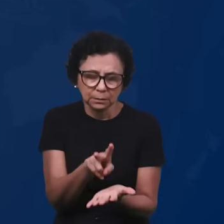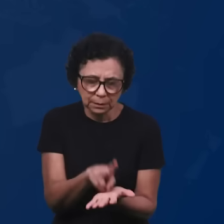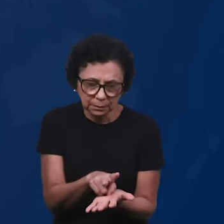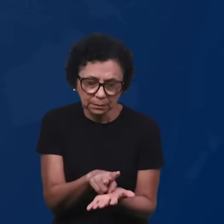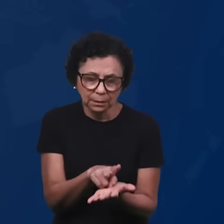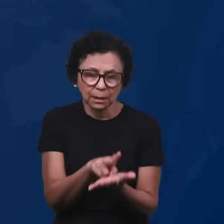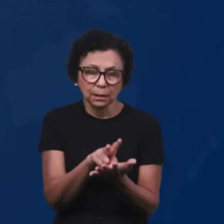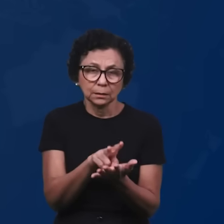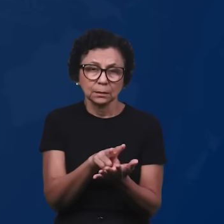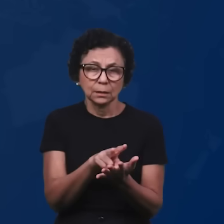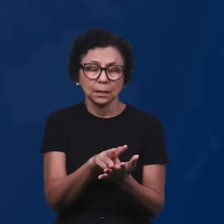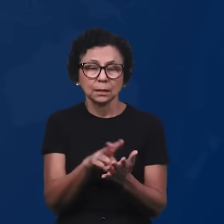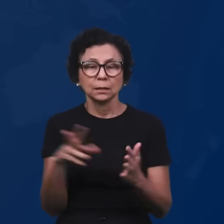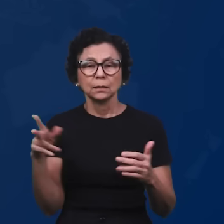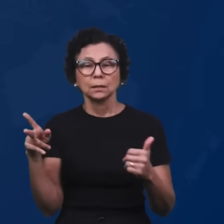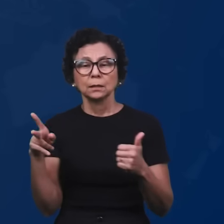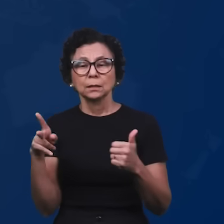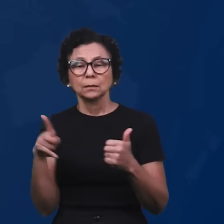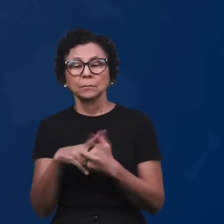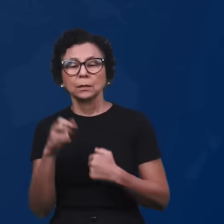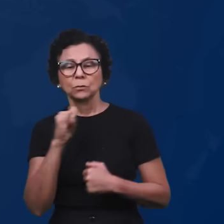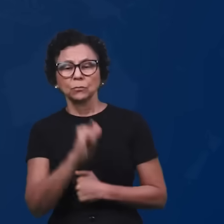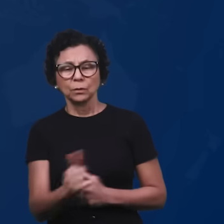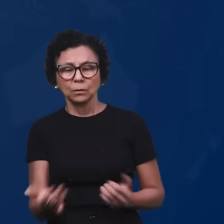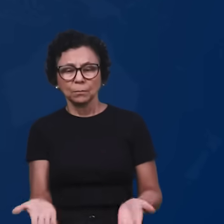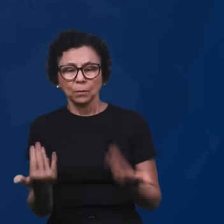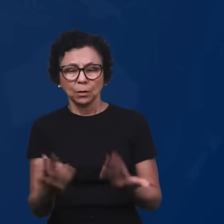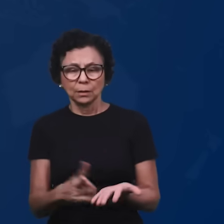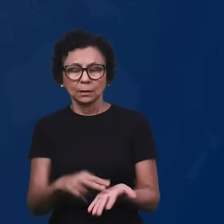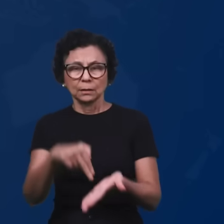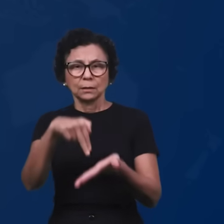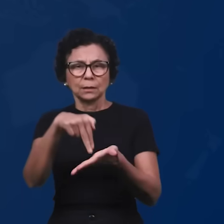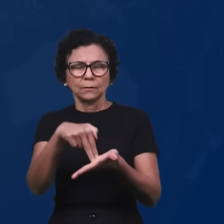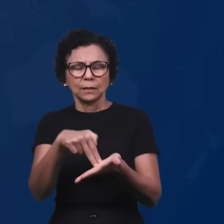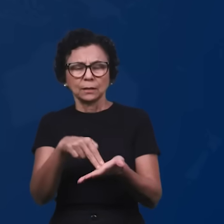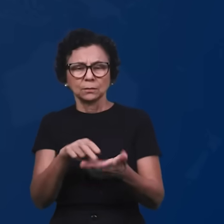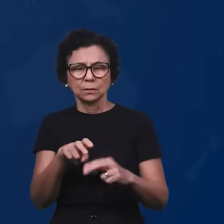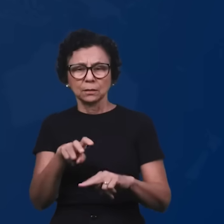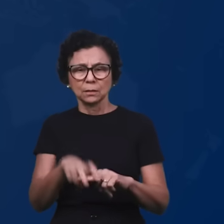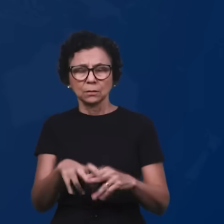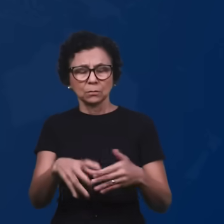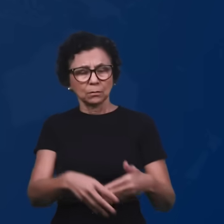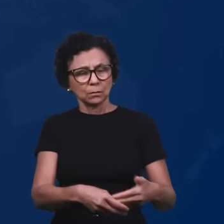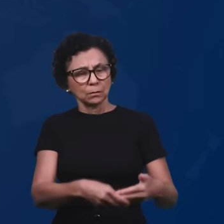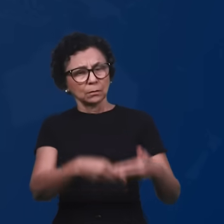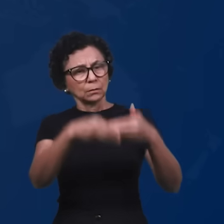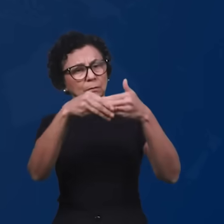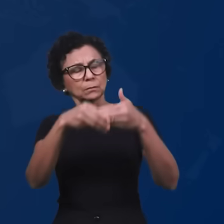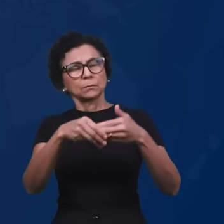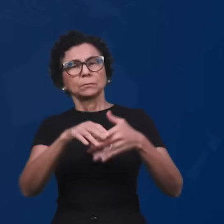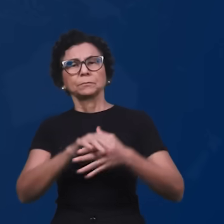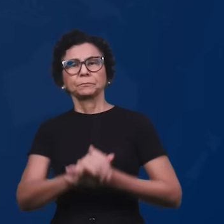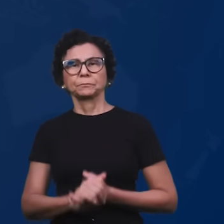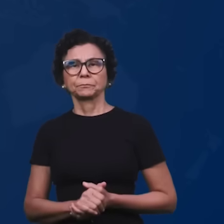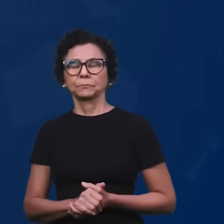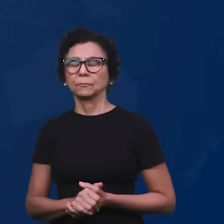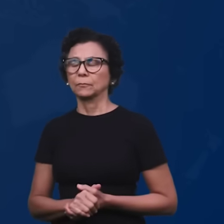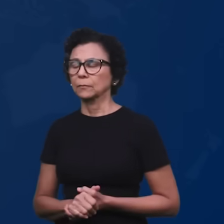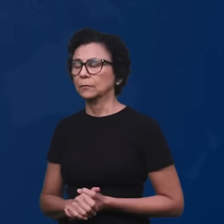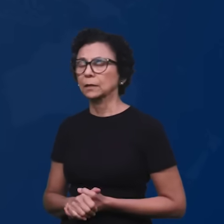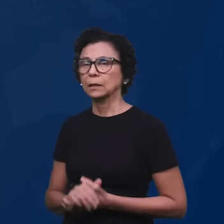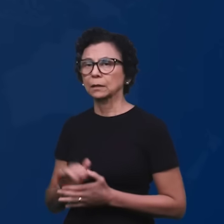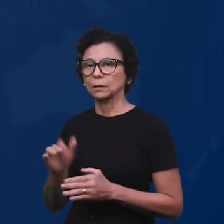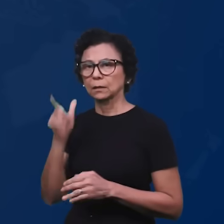Pedro, assentou-se, e ele, dando-lhe a mão, a levantou, chamando os santos e as viúvas,